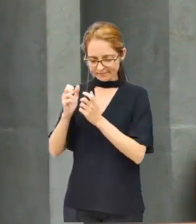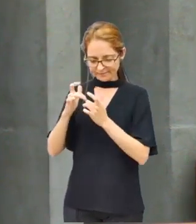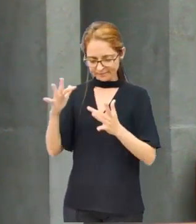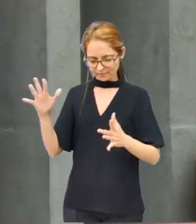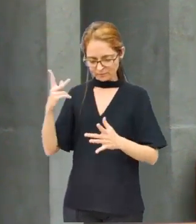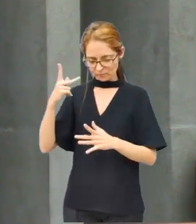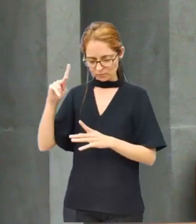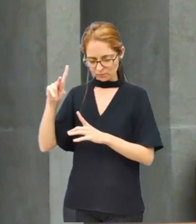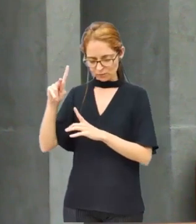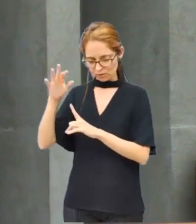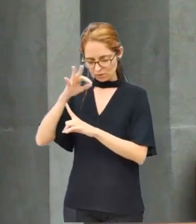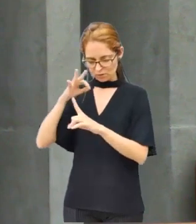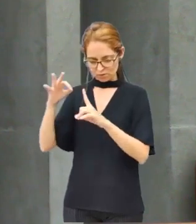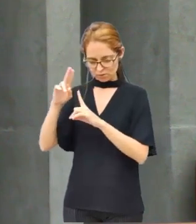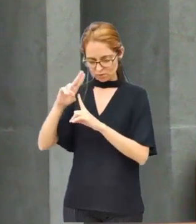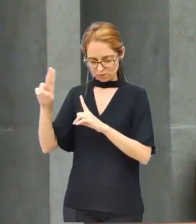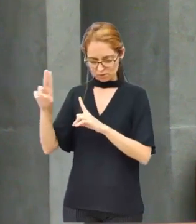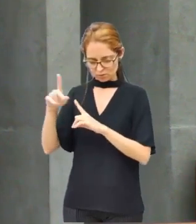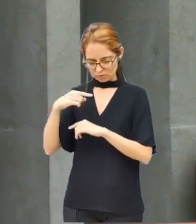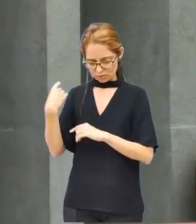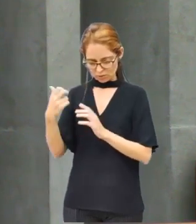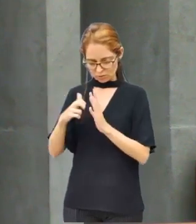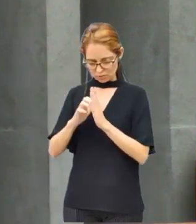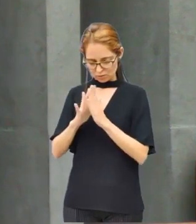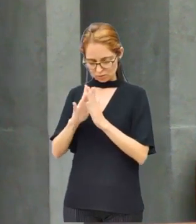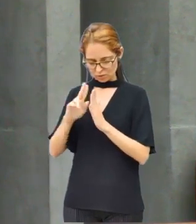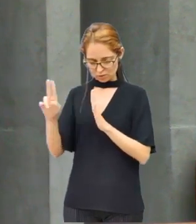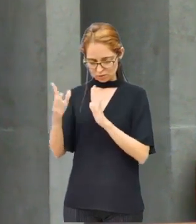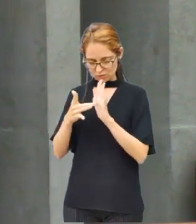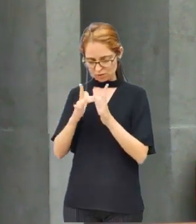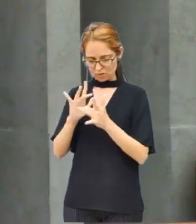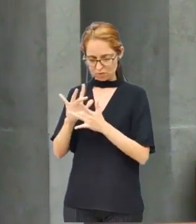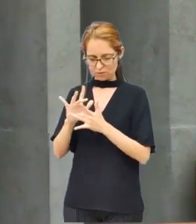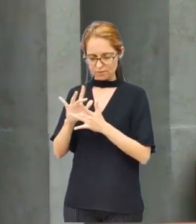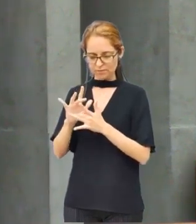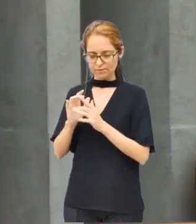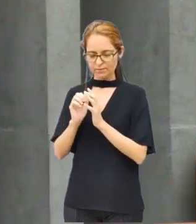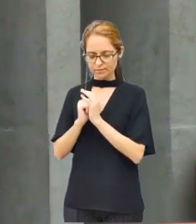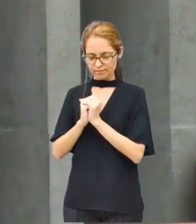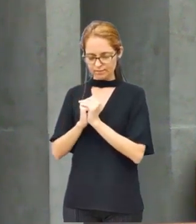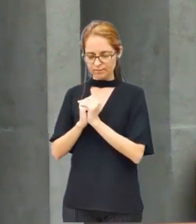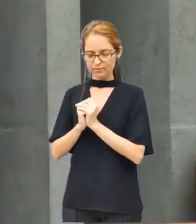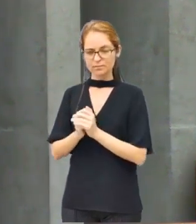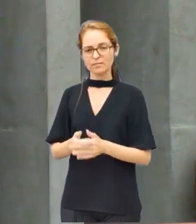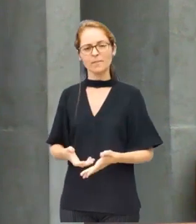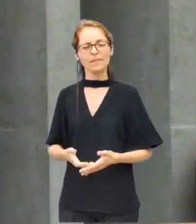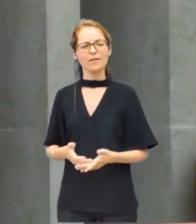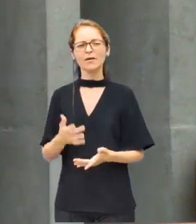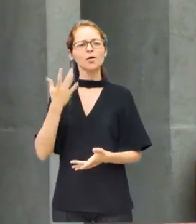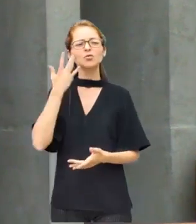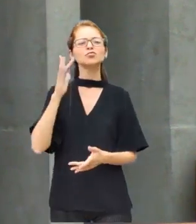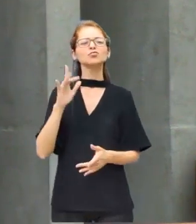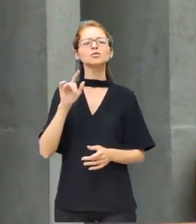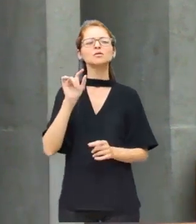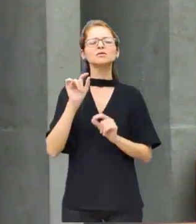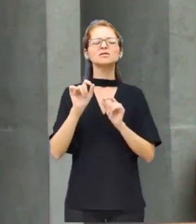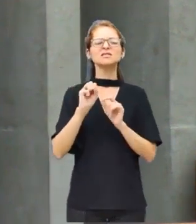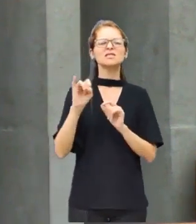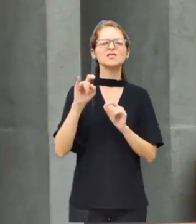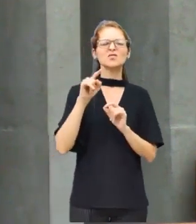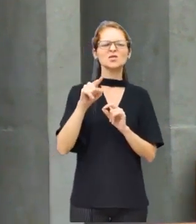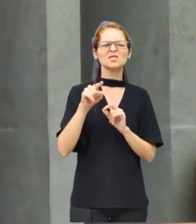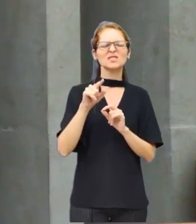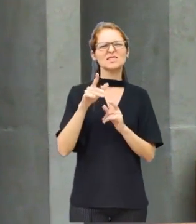nós oramos assim no nome de Jesus. Amém. Não sei se você já ouviu falar sobre a síndrome do